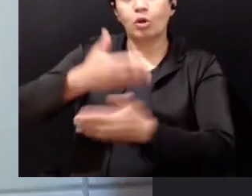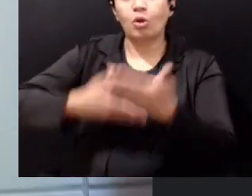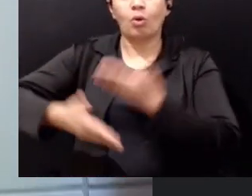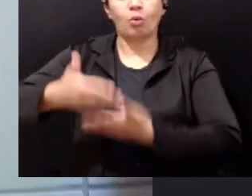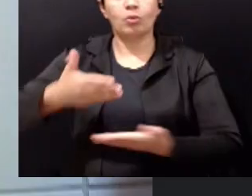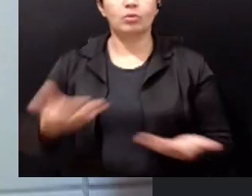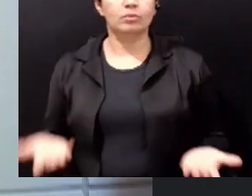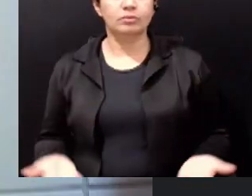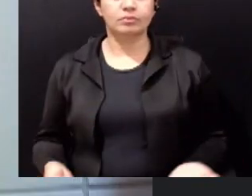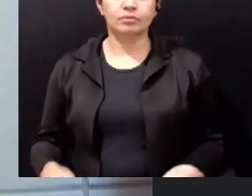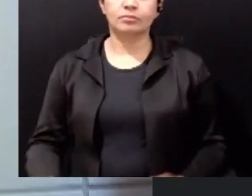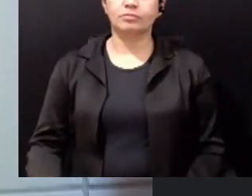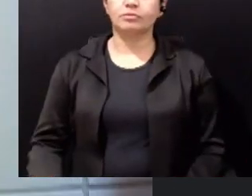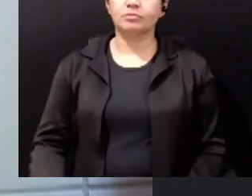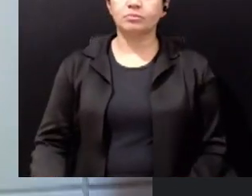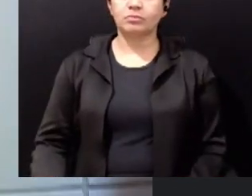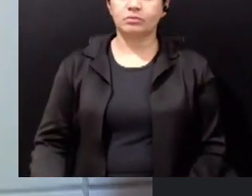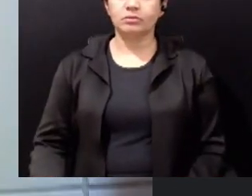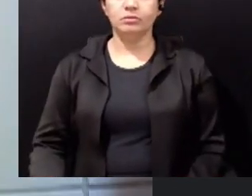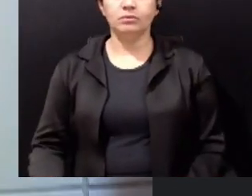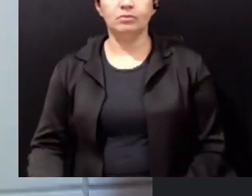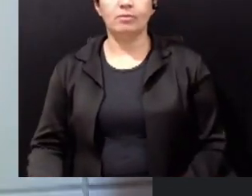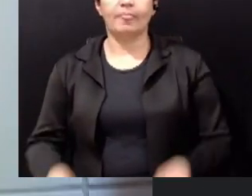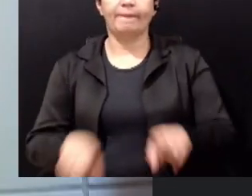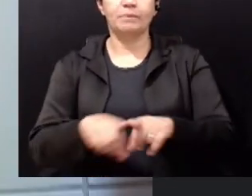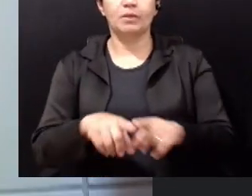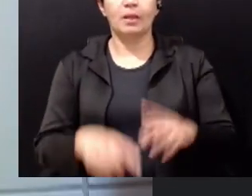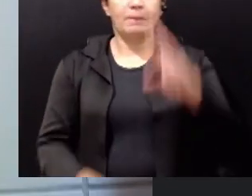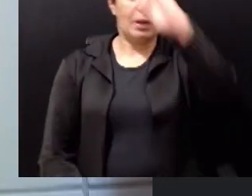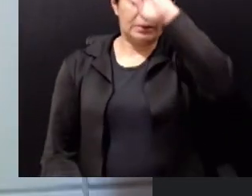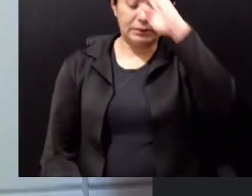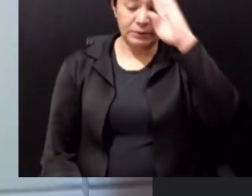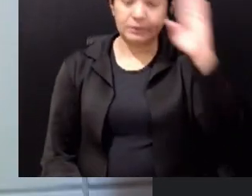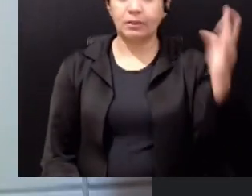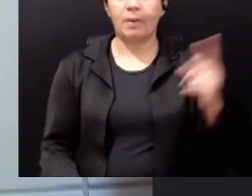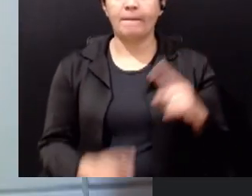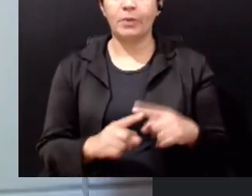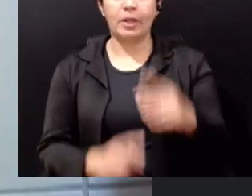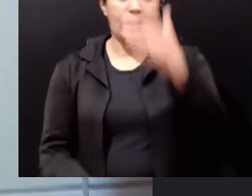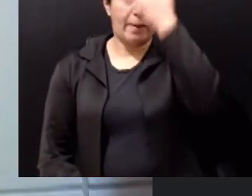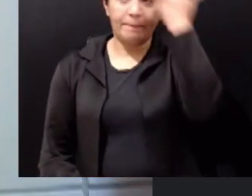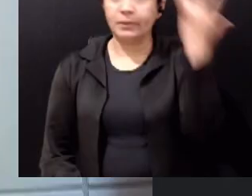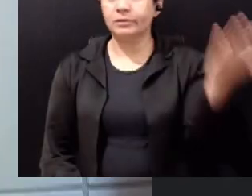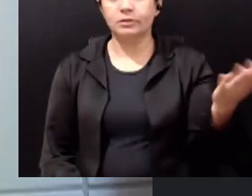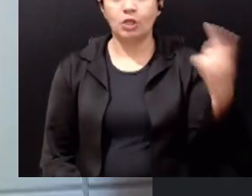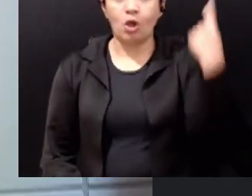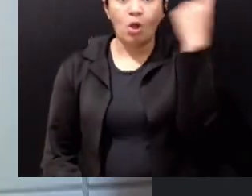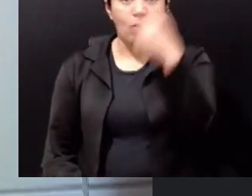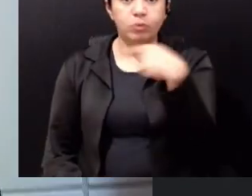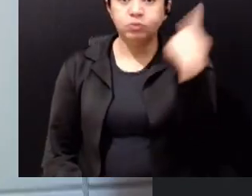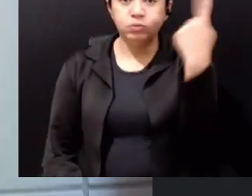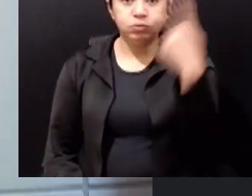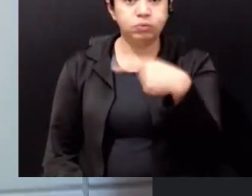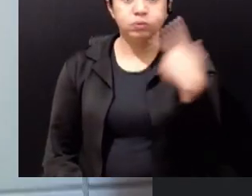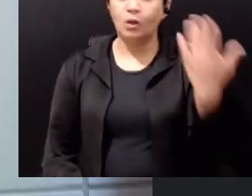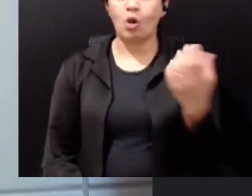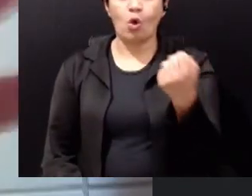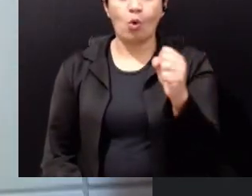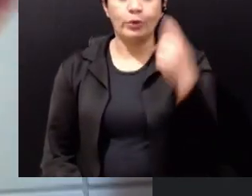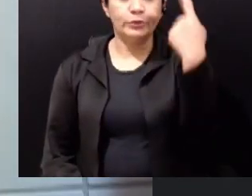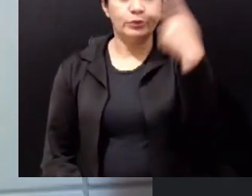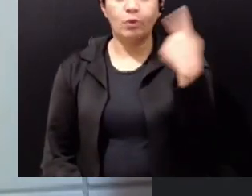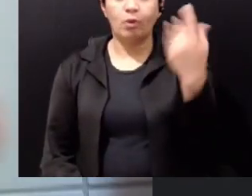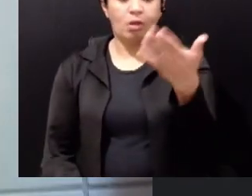socialização, no empenho acadêmico? Porque, lógico, a pessoa passar ali horas, vamos supor, 8 horas por dia